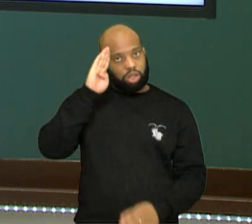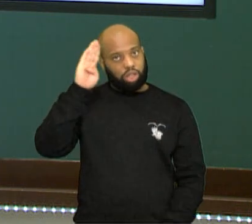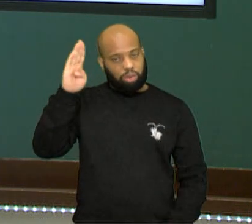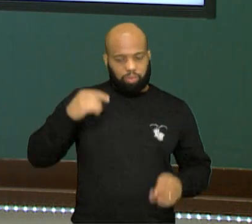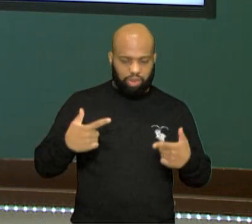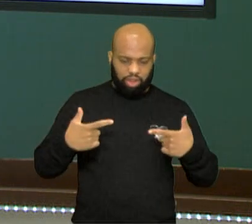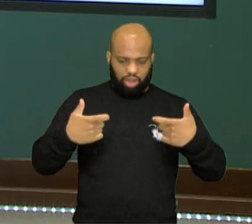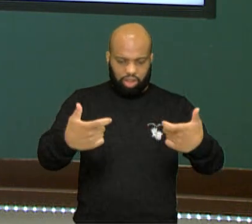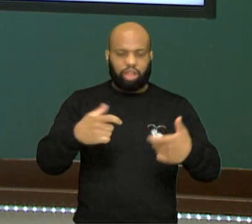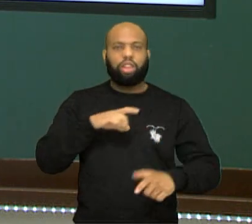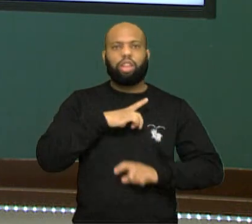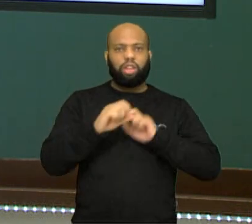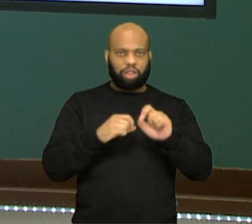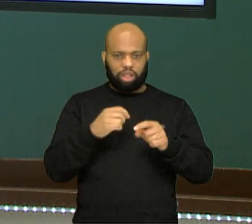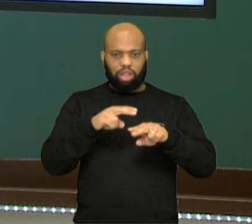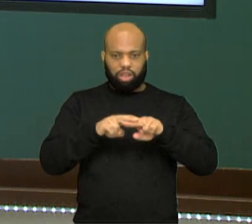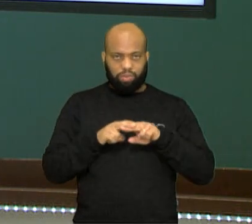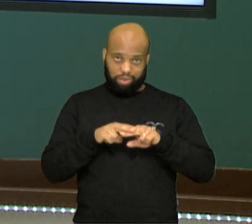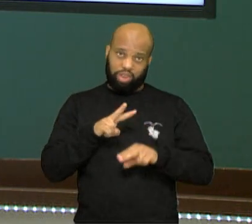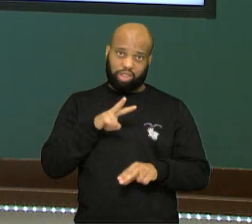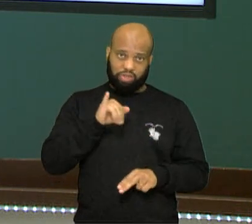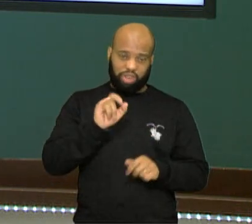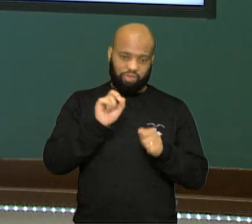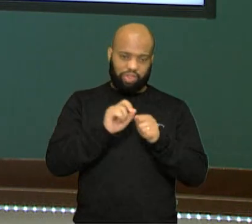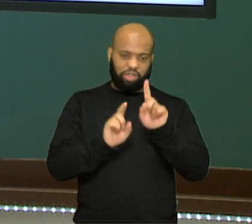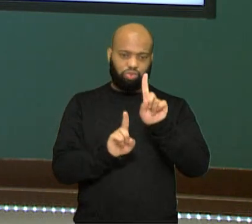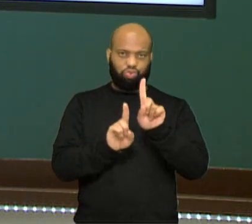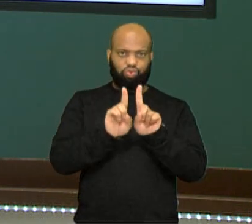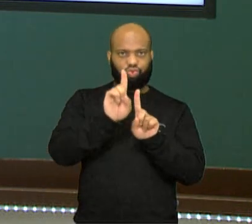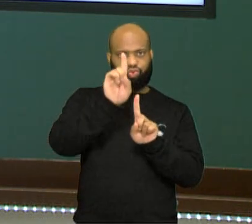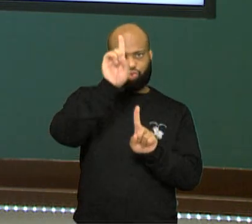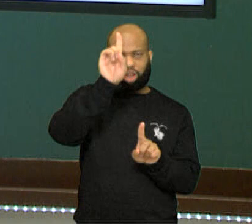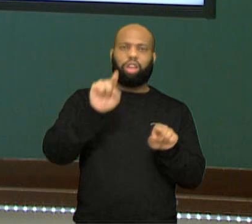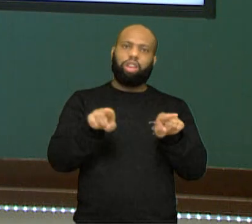guerra, exatamente para poder lançar os foguetes